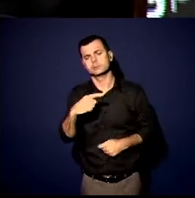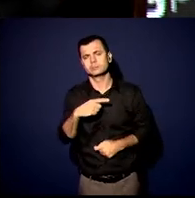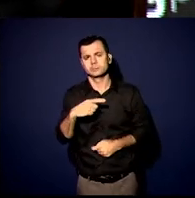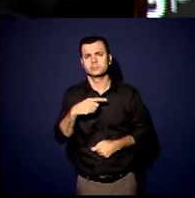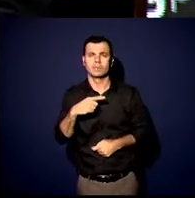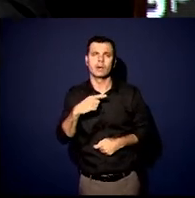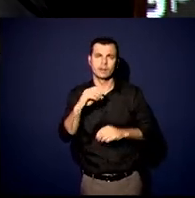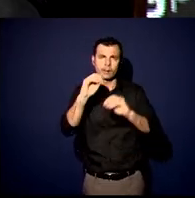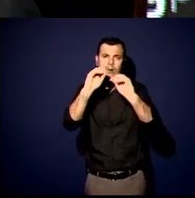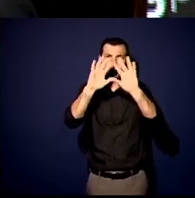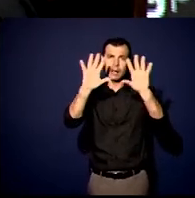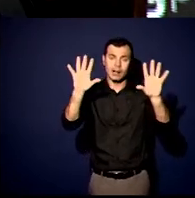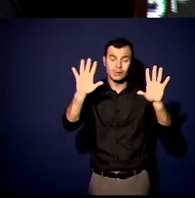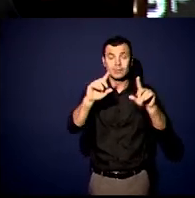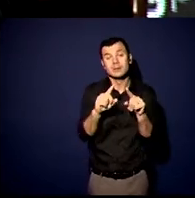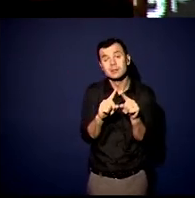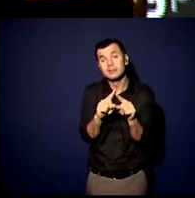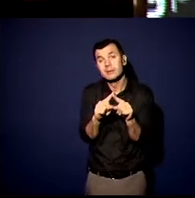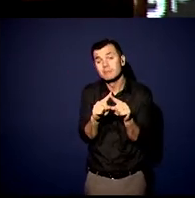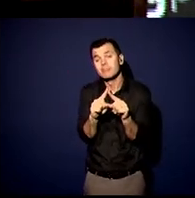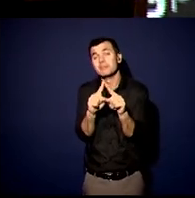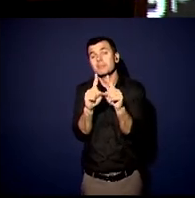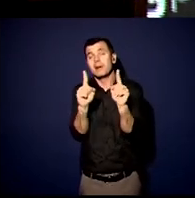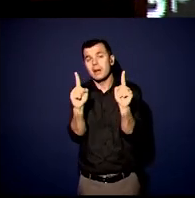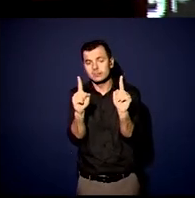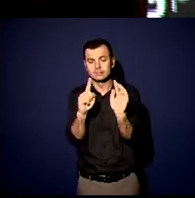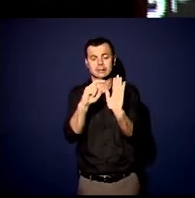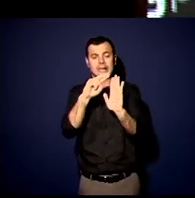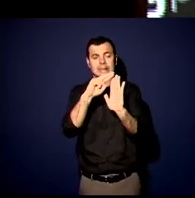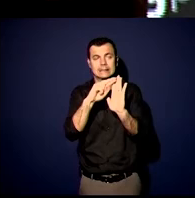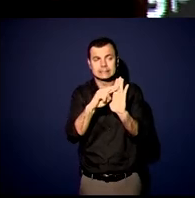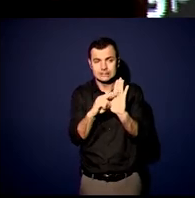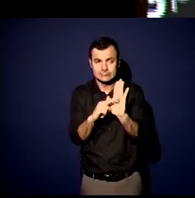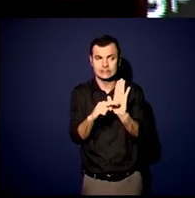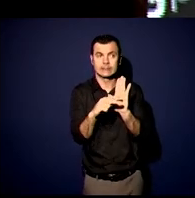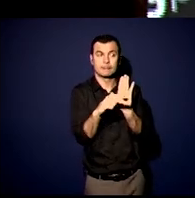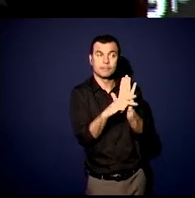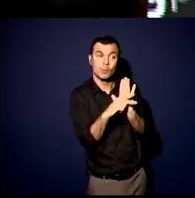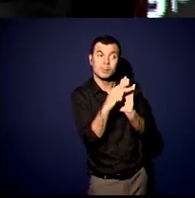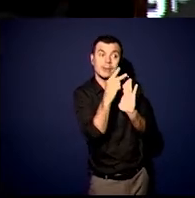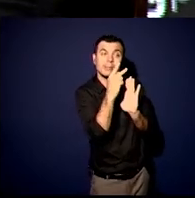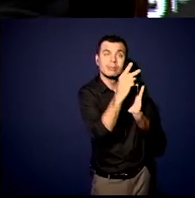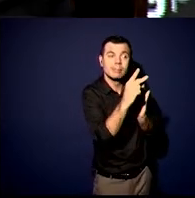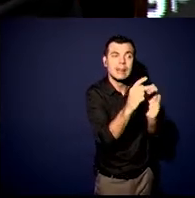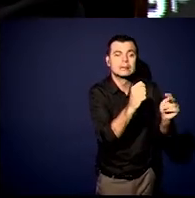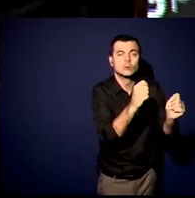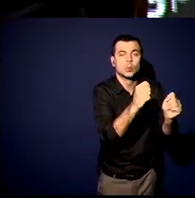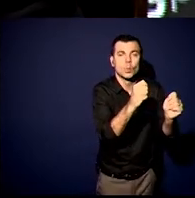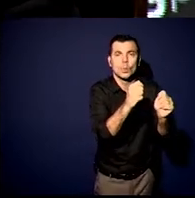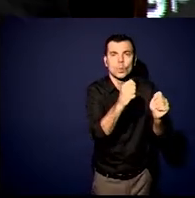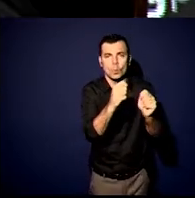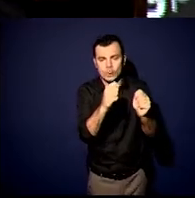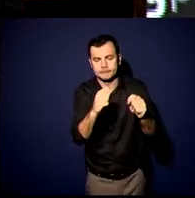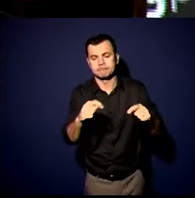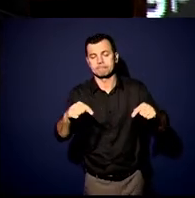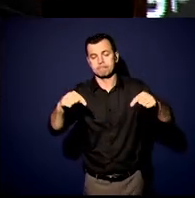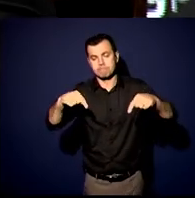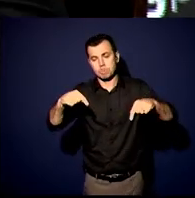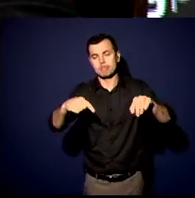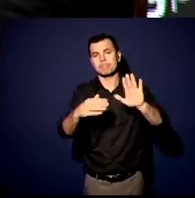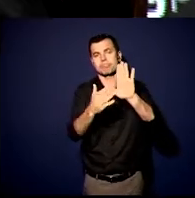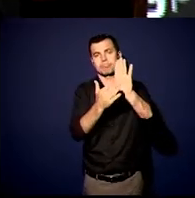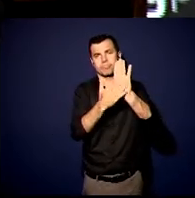é que elas seguem seus próprios critérios para fazer esse arbitramento e nós estamos propondo uma